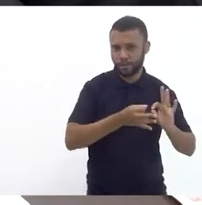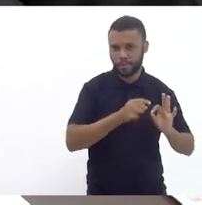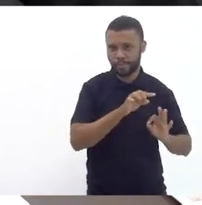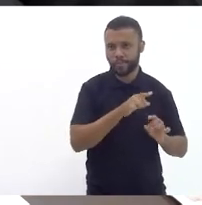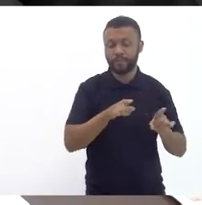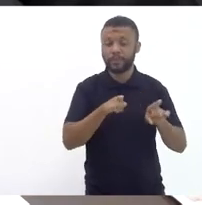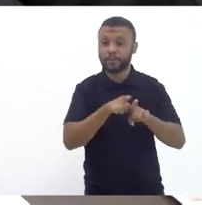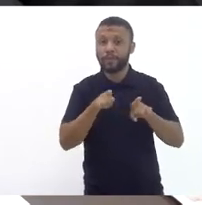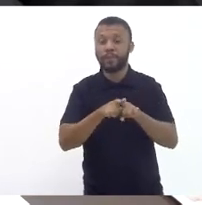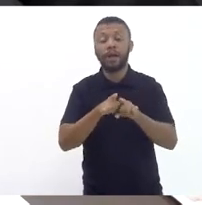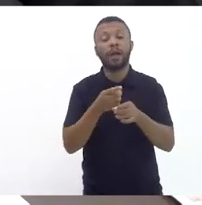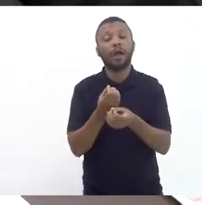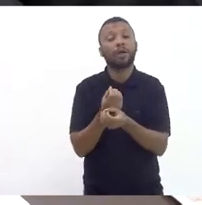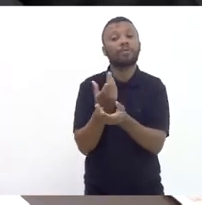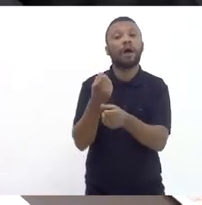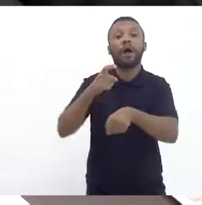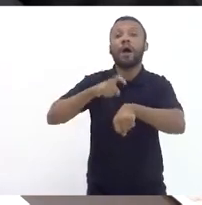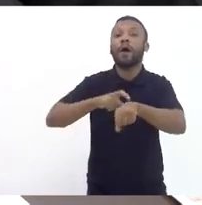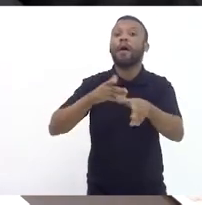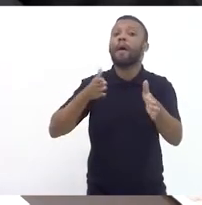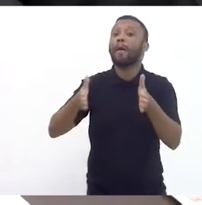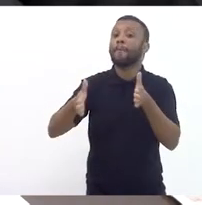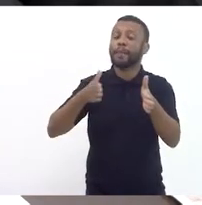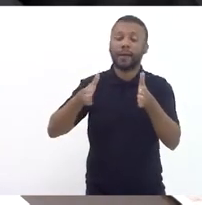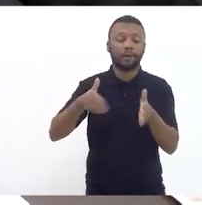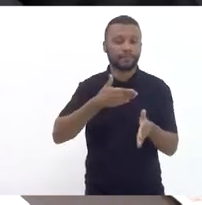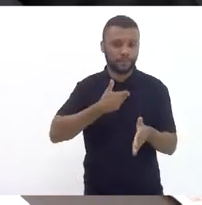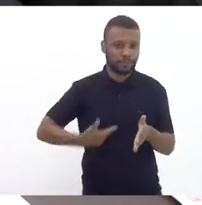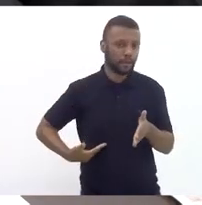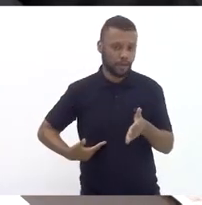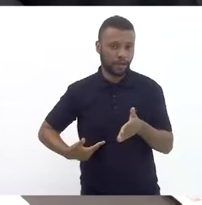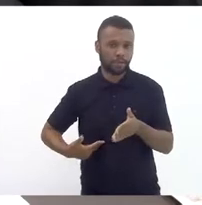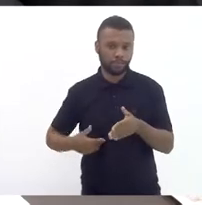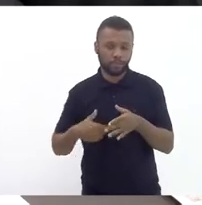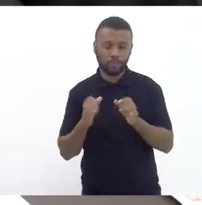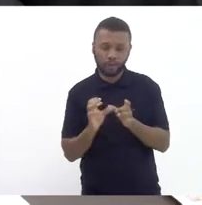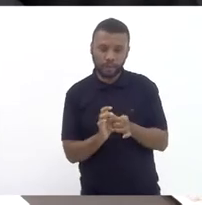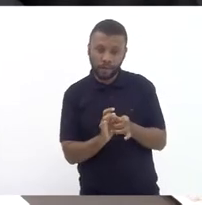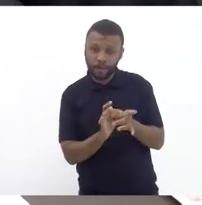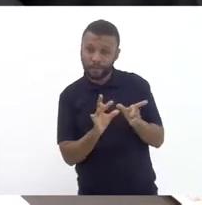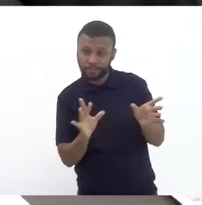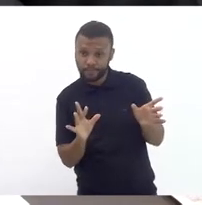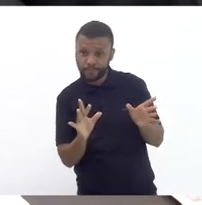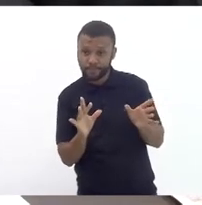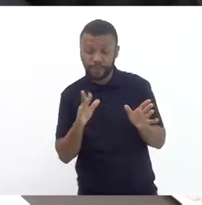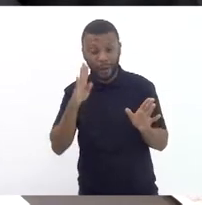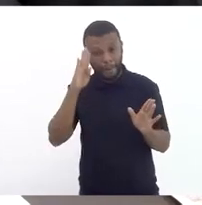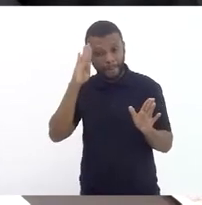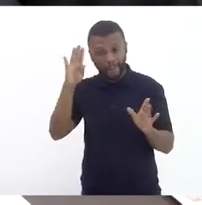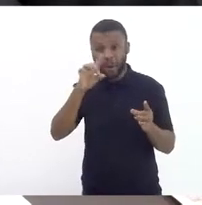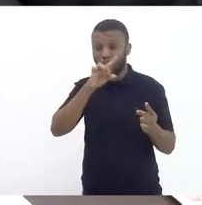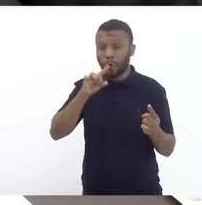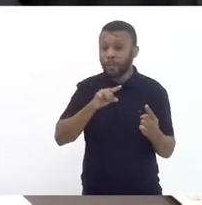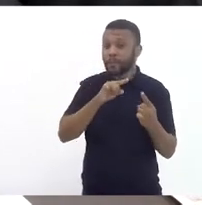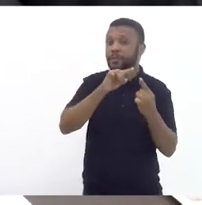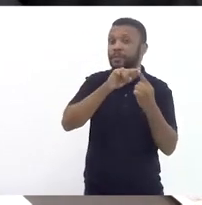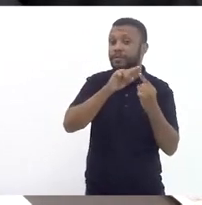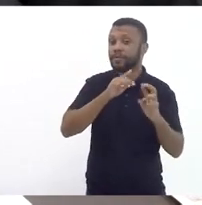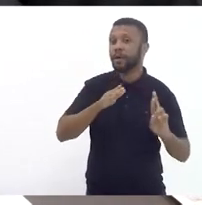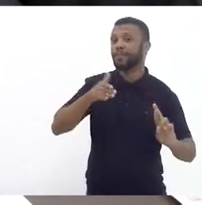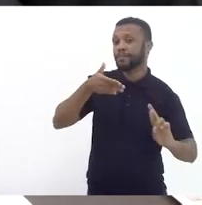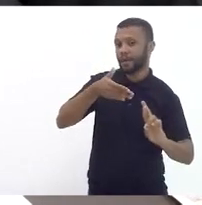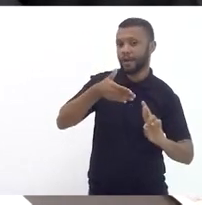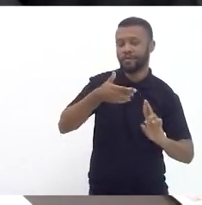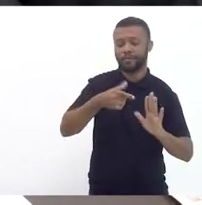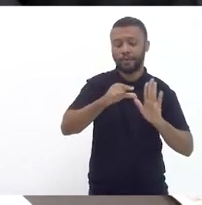Concedente. Basicamente, é a principal objeto do nono termo aditivo, entre outras cláusulas que ele